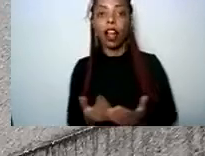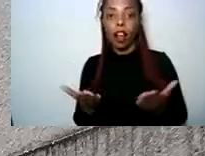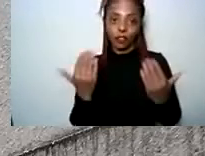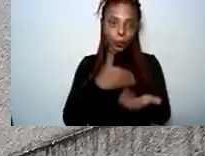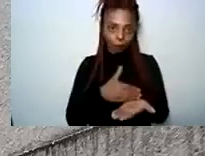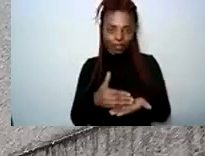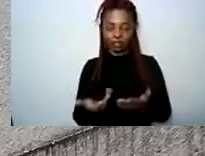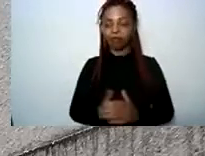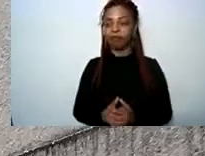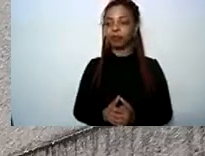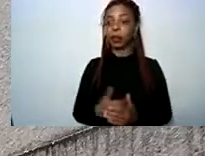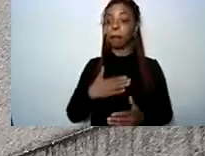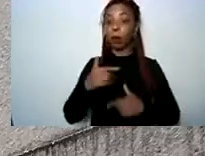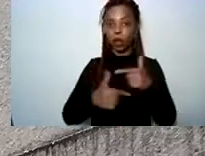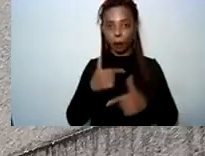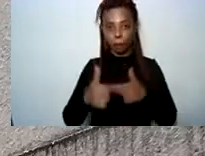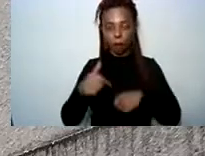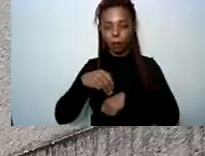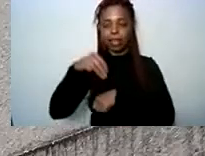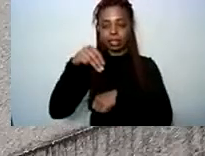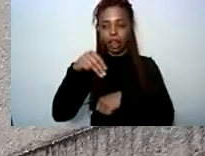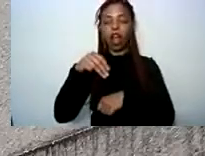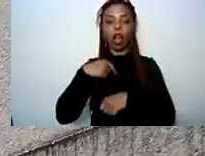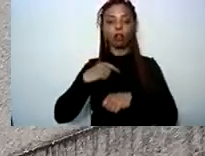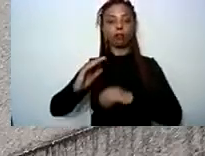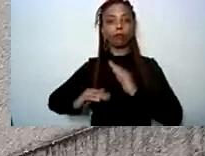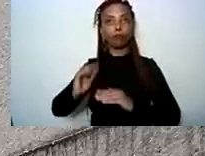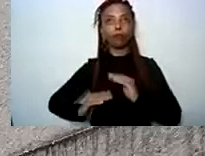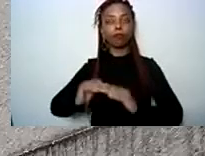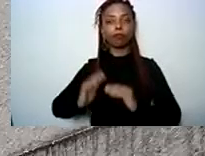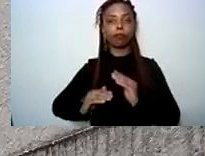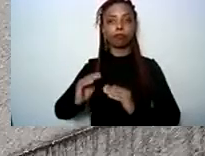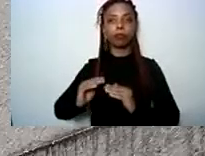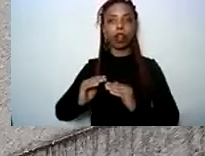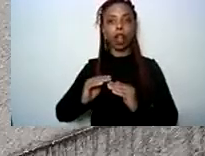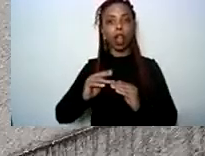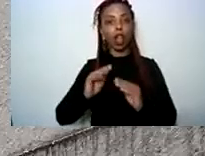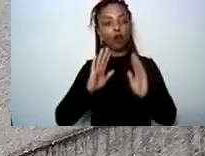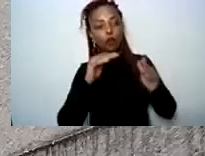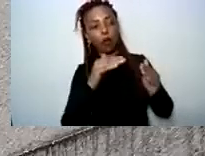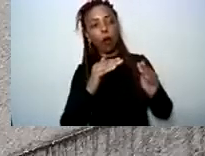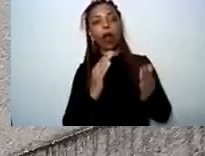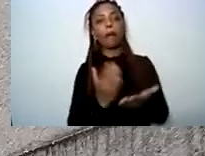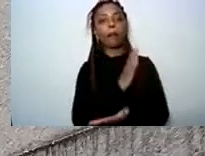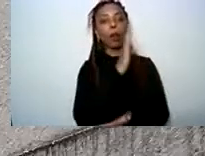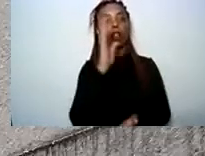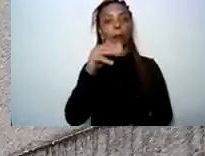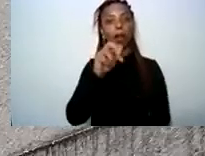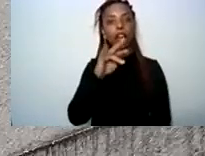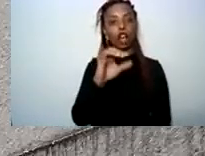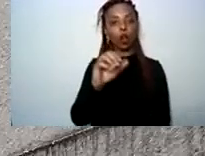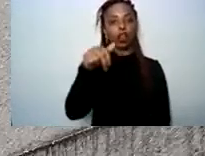O meu trabalho de mestrado, ele foi desenvolvido acerca da Biblioteca Mário de Andrade, né, inicialmente a gente